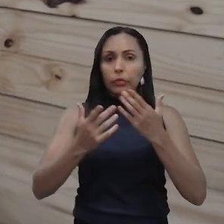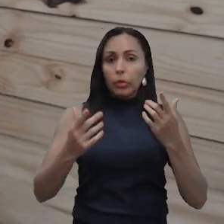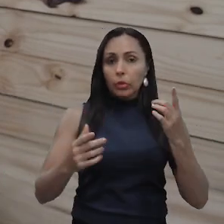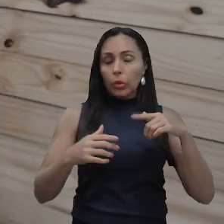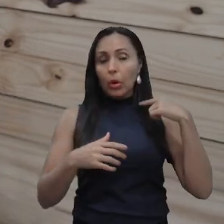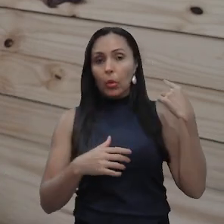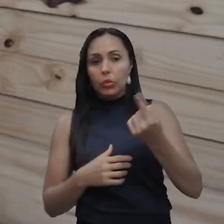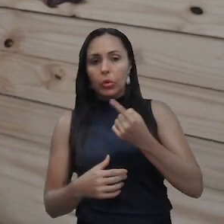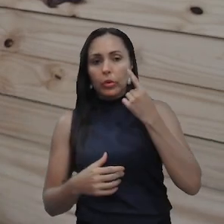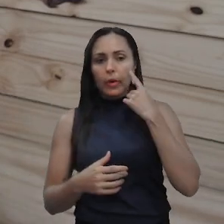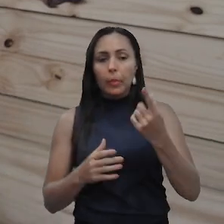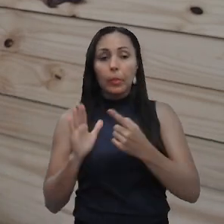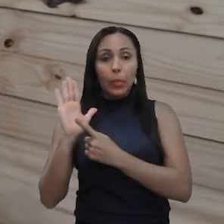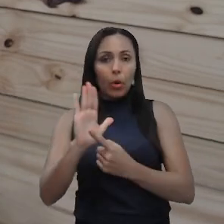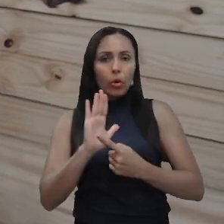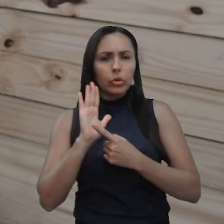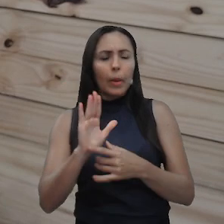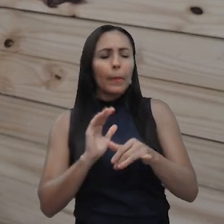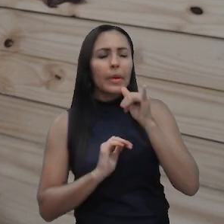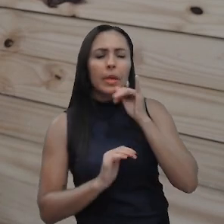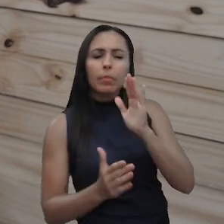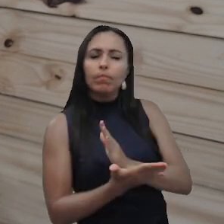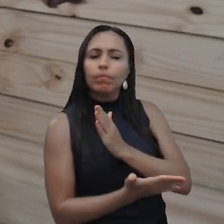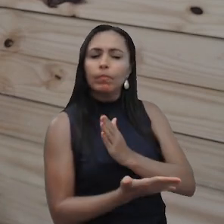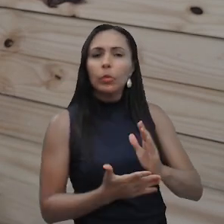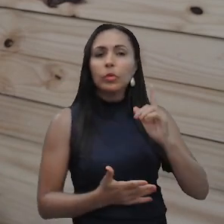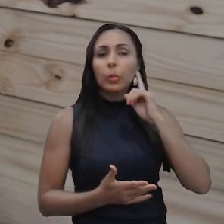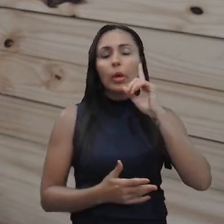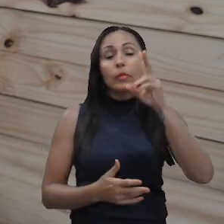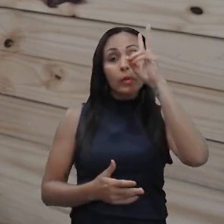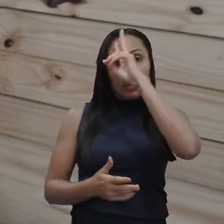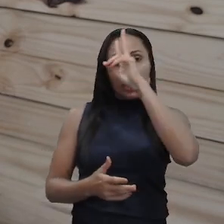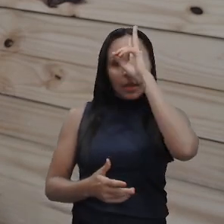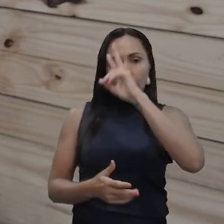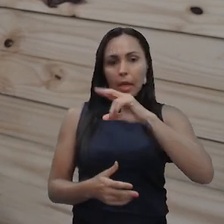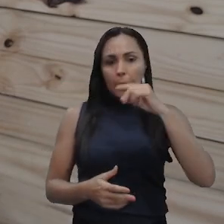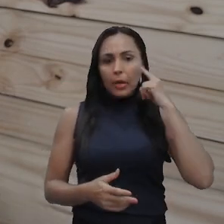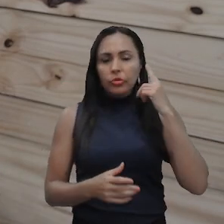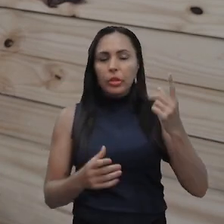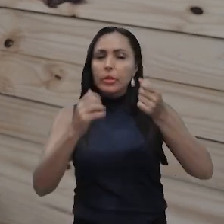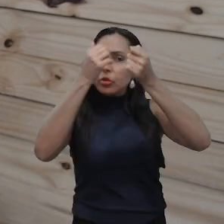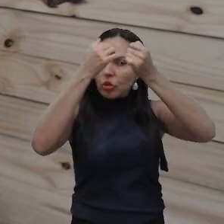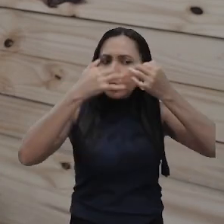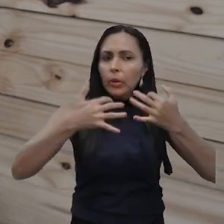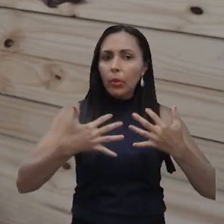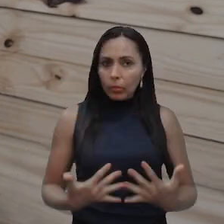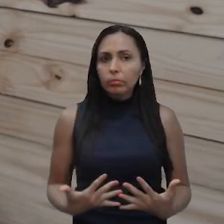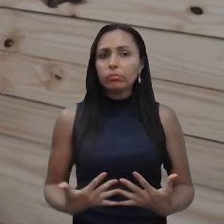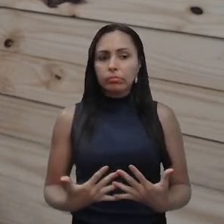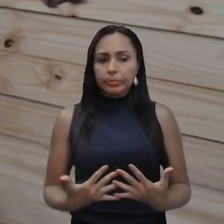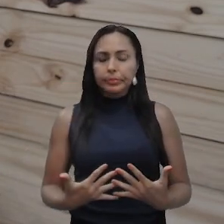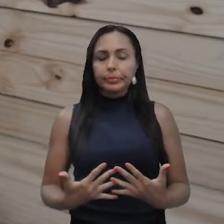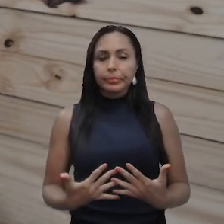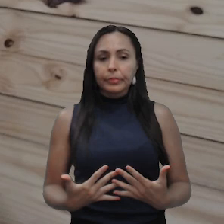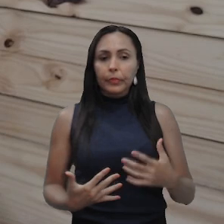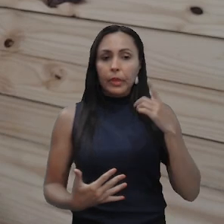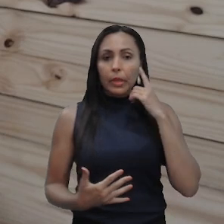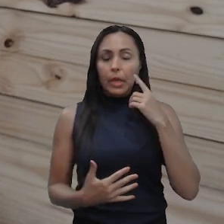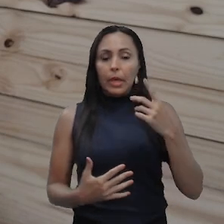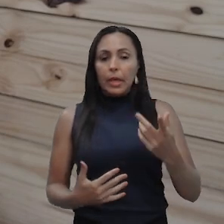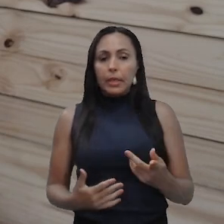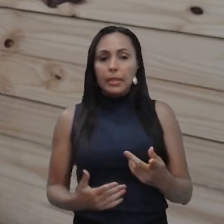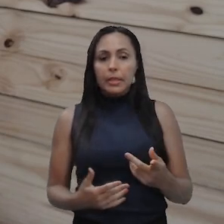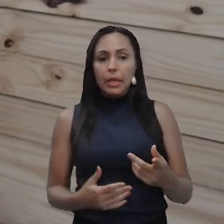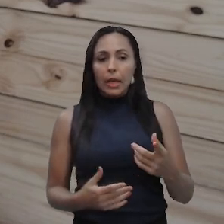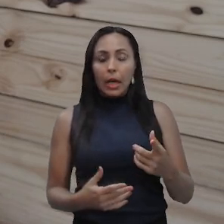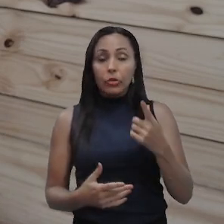e mostrar alguns bons exemplos. Não sei se você lembra, mas nessa unidade 1 a gente falou muito sobre grid, né? Esse grid que eu